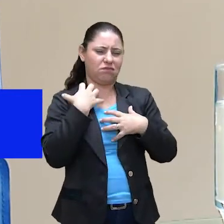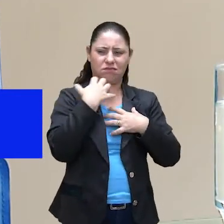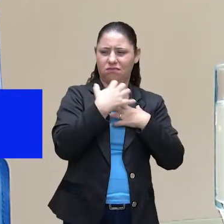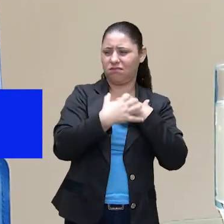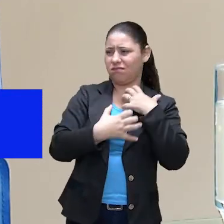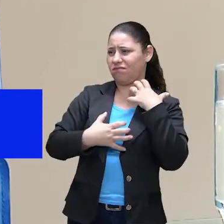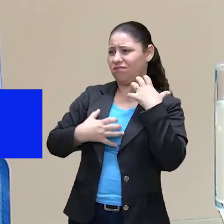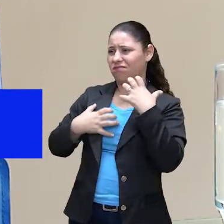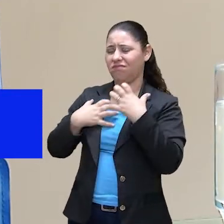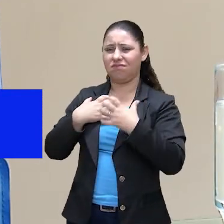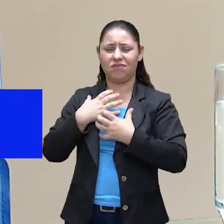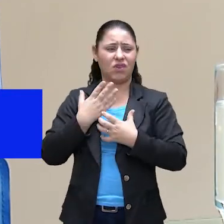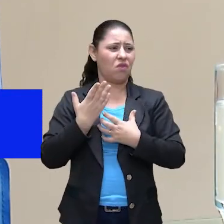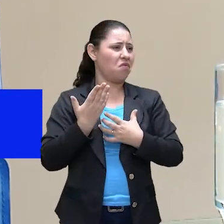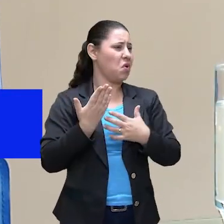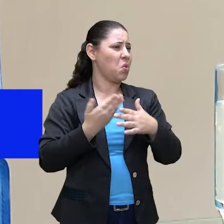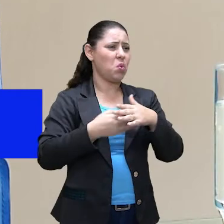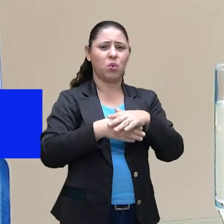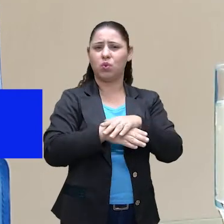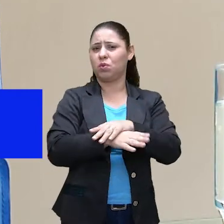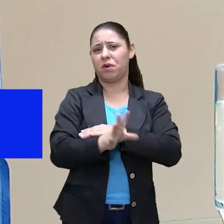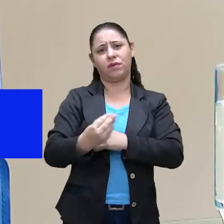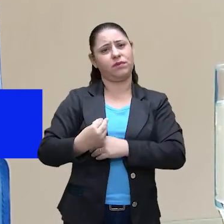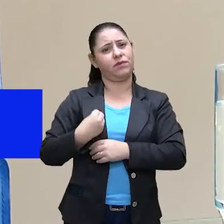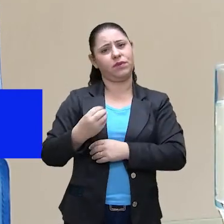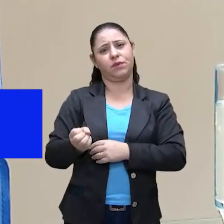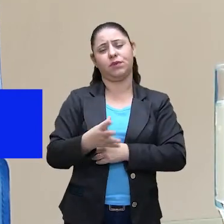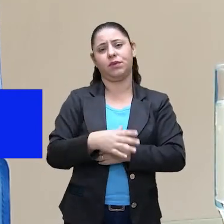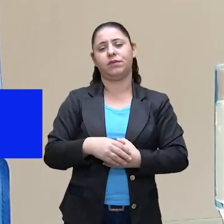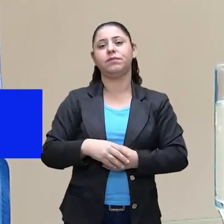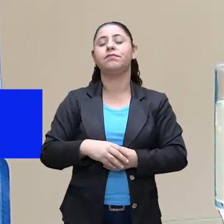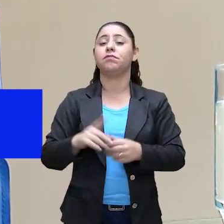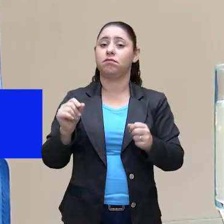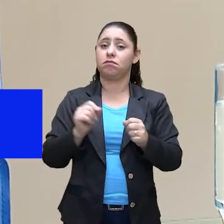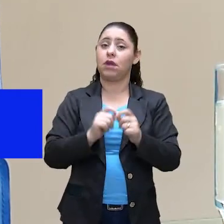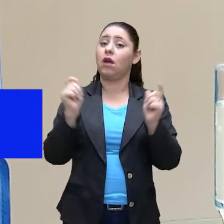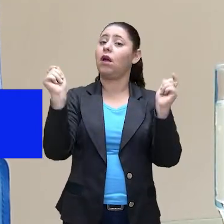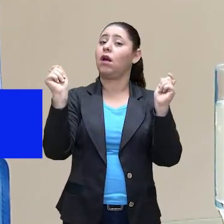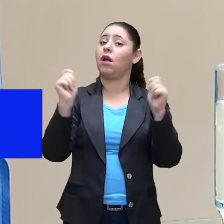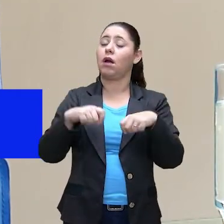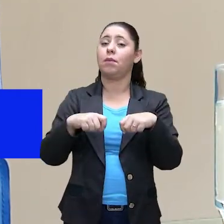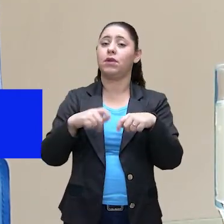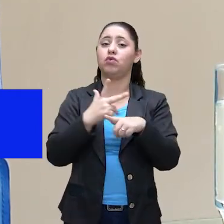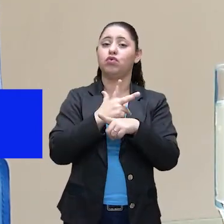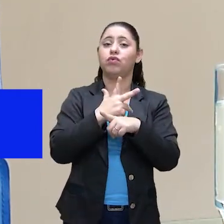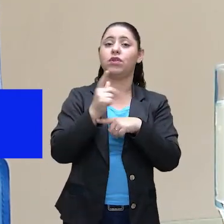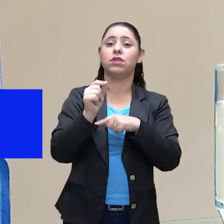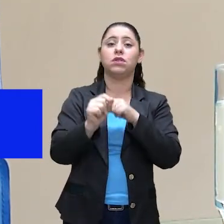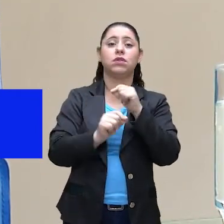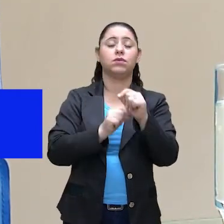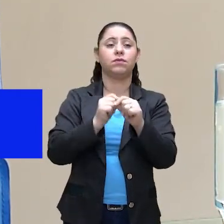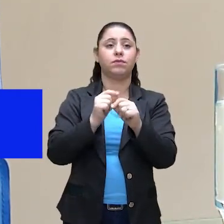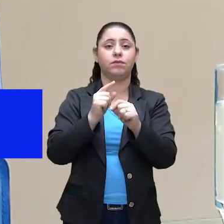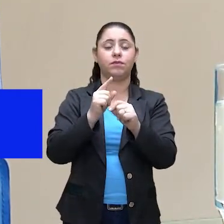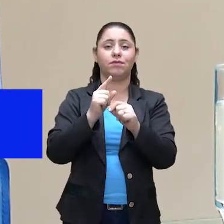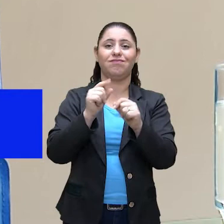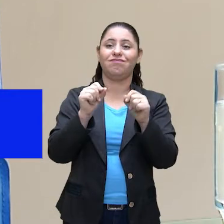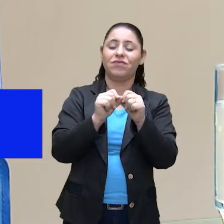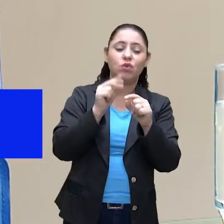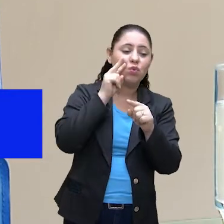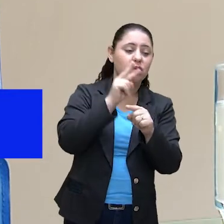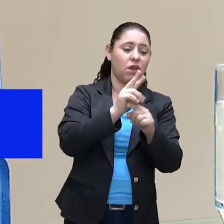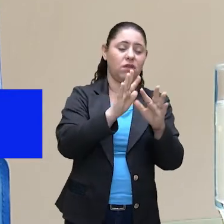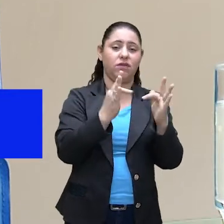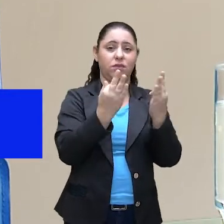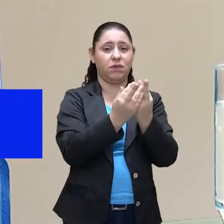de angústias, da não adaptação à nova realidade. Isso vai interferir na sua capacidade de ganho, vai interferir na capacidade de